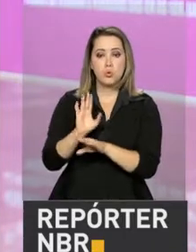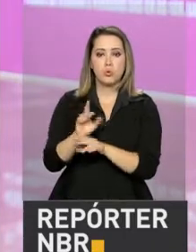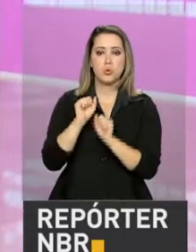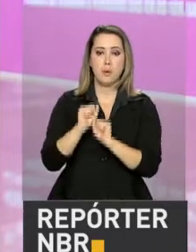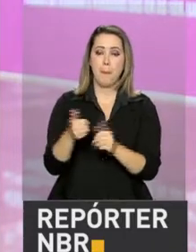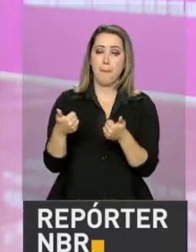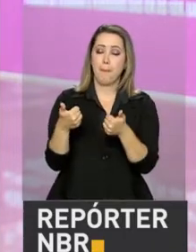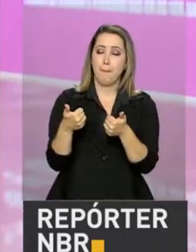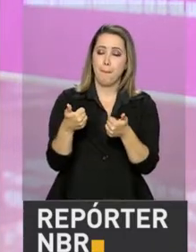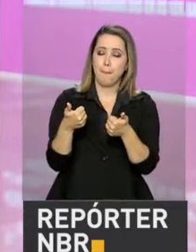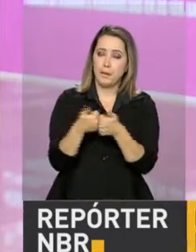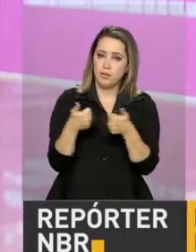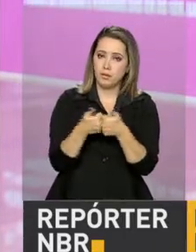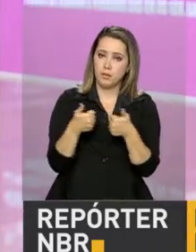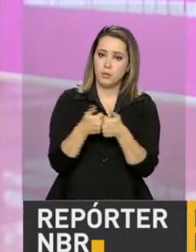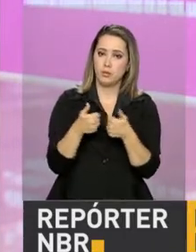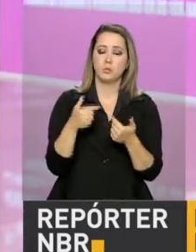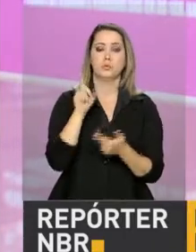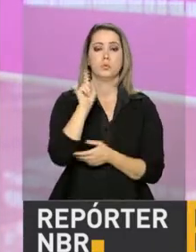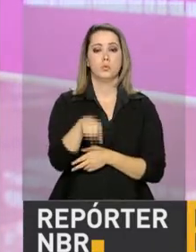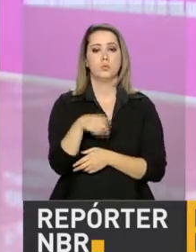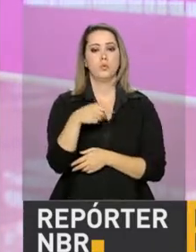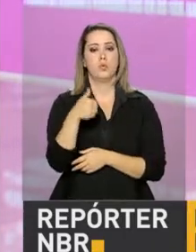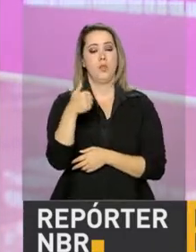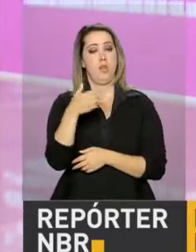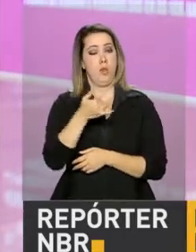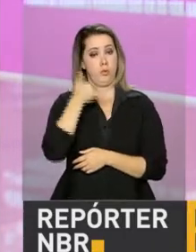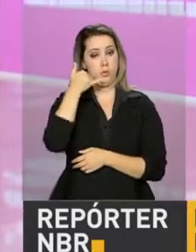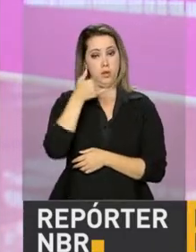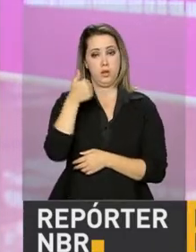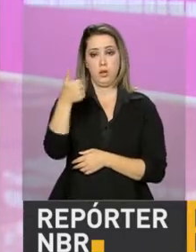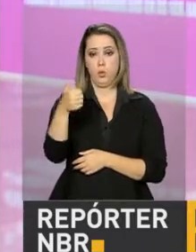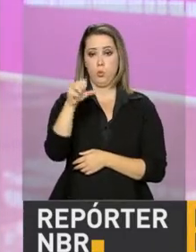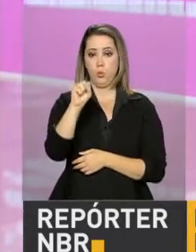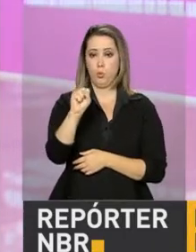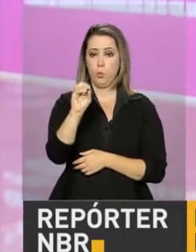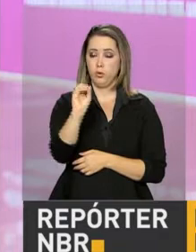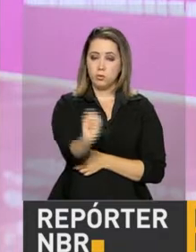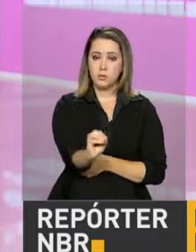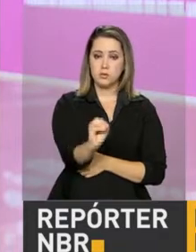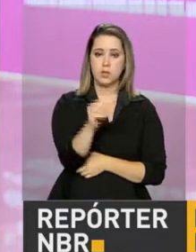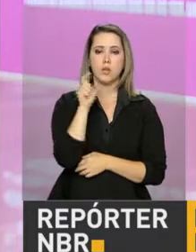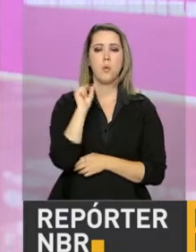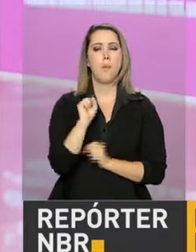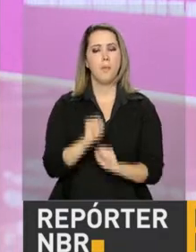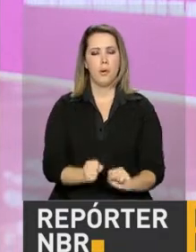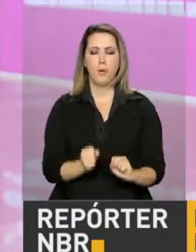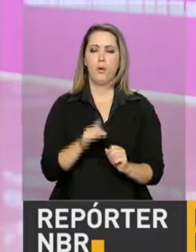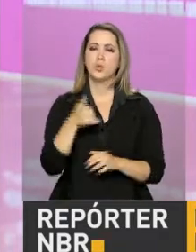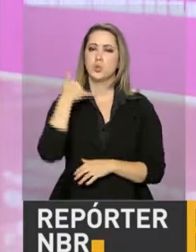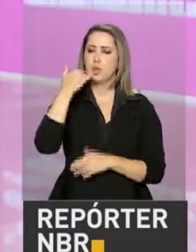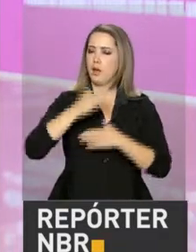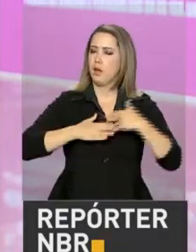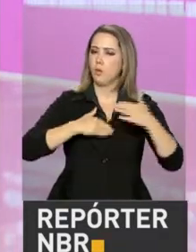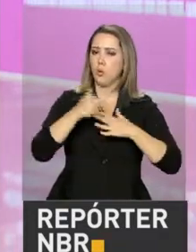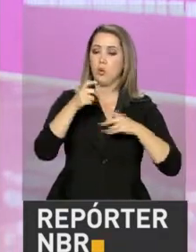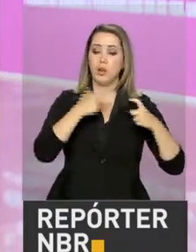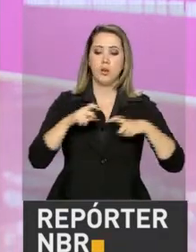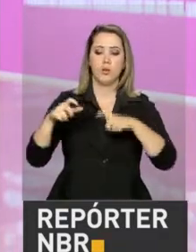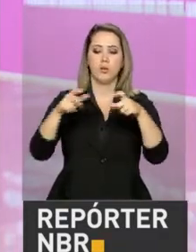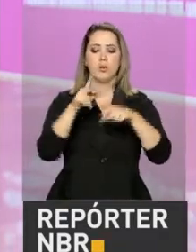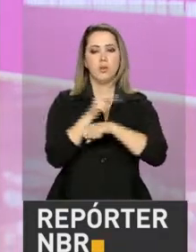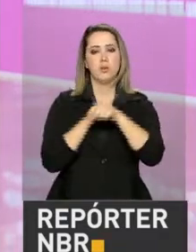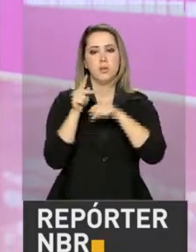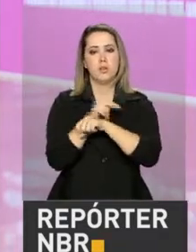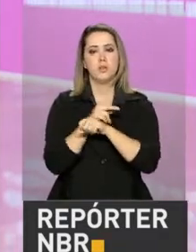da vítima de violência é o Ligue 180, uma central de atendimento que pode ser acionada em qualquer lugar do